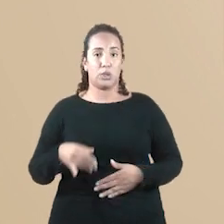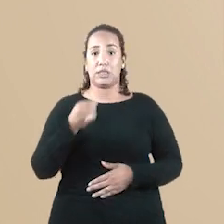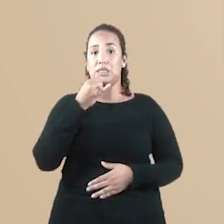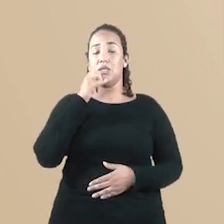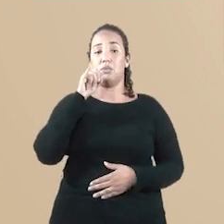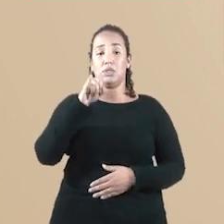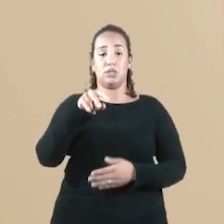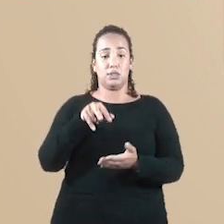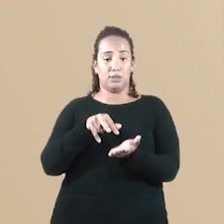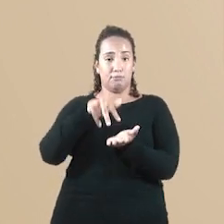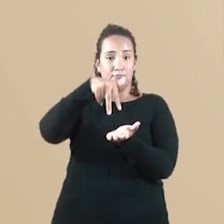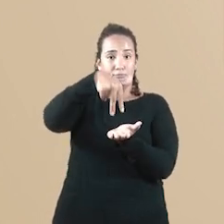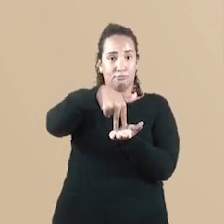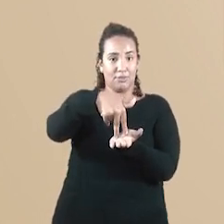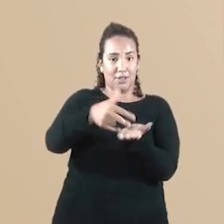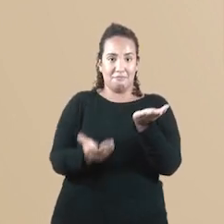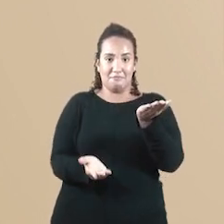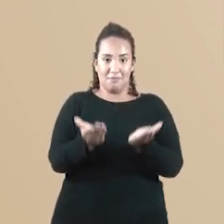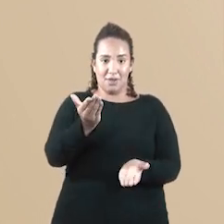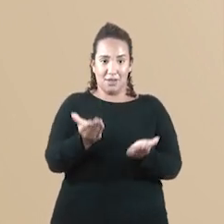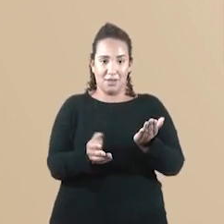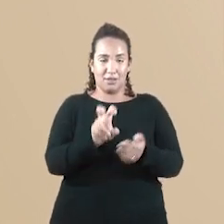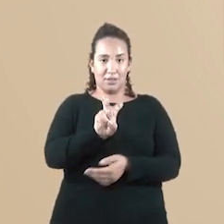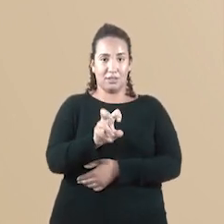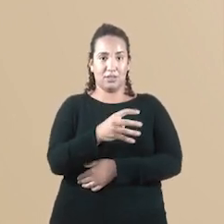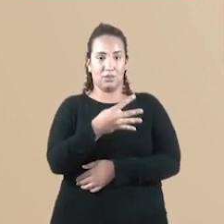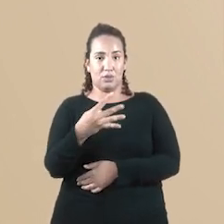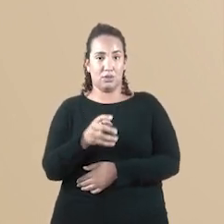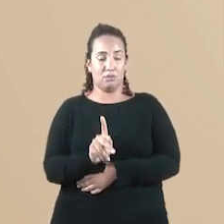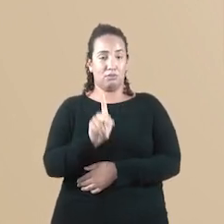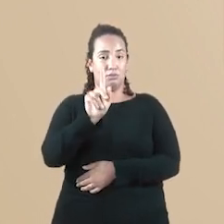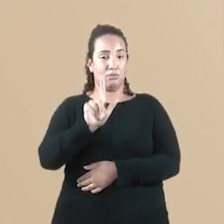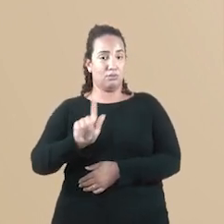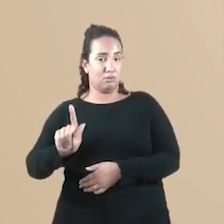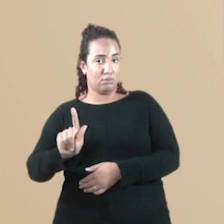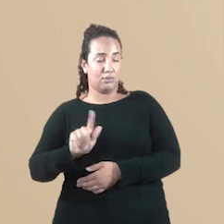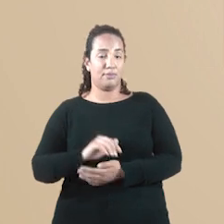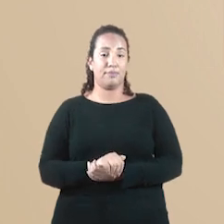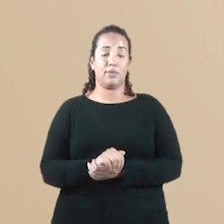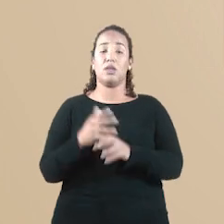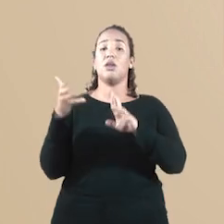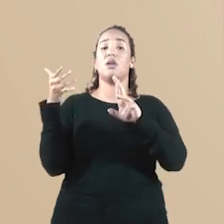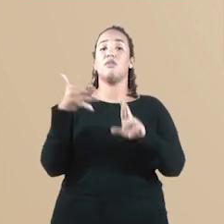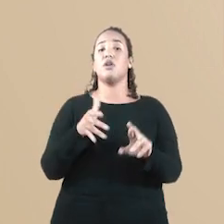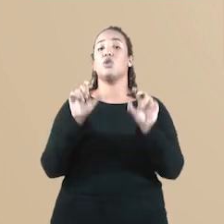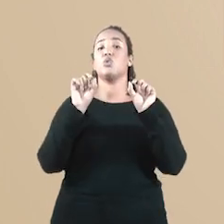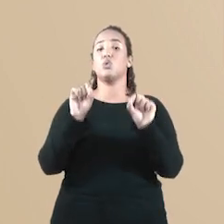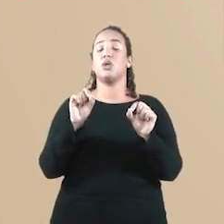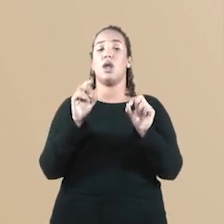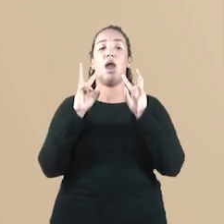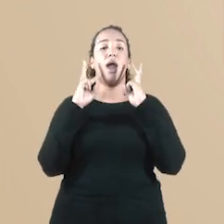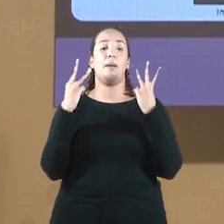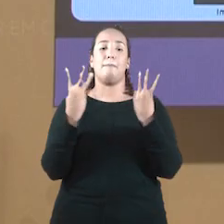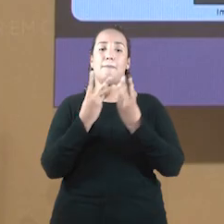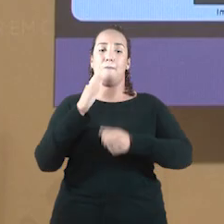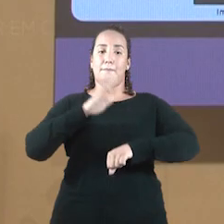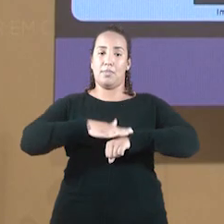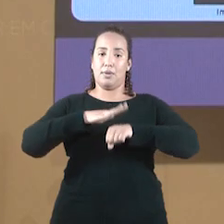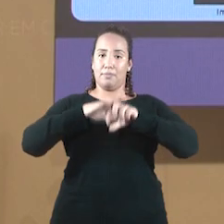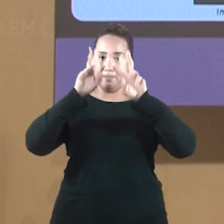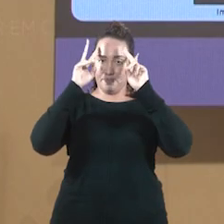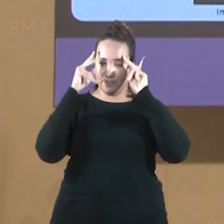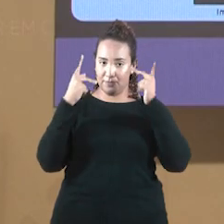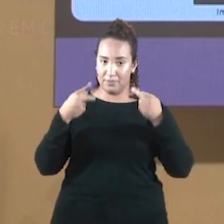balança, ela vai marcar 54 quilos, que representa a minha massa. Se